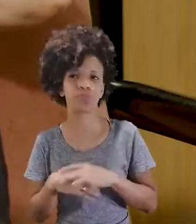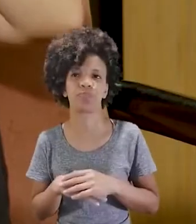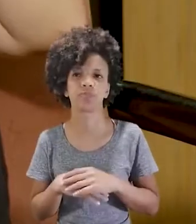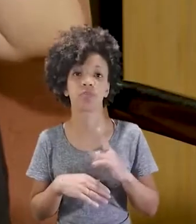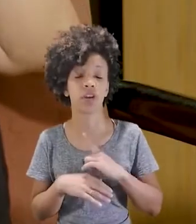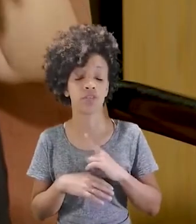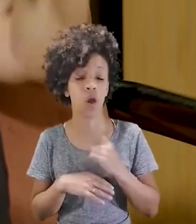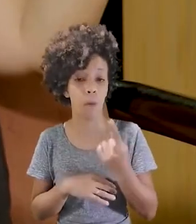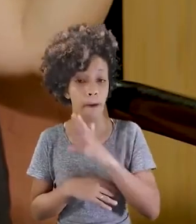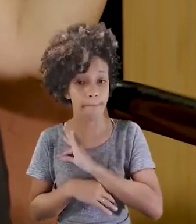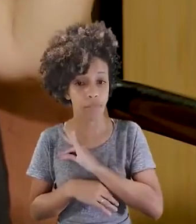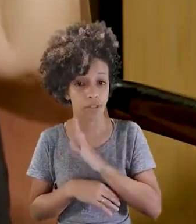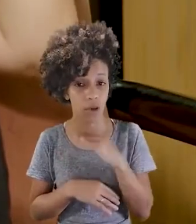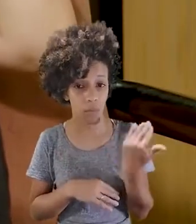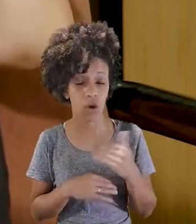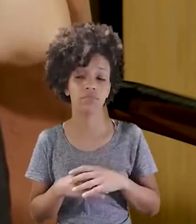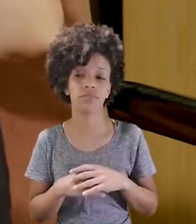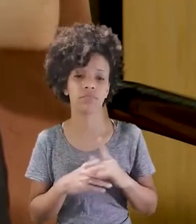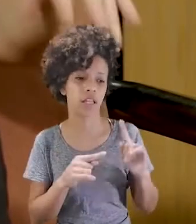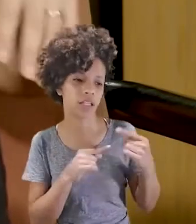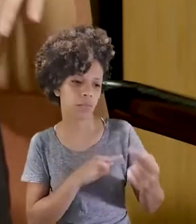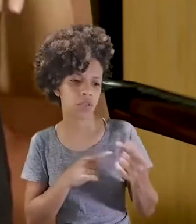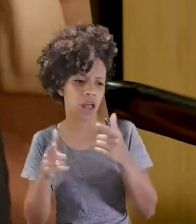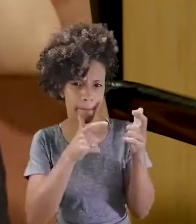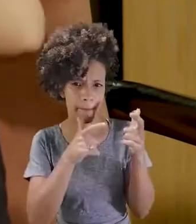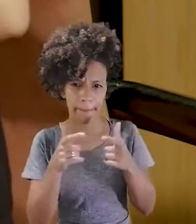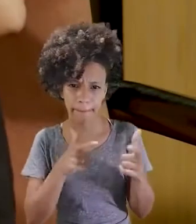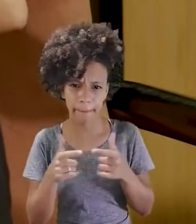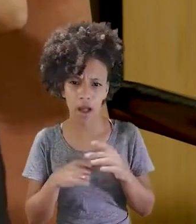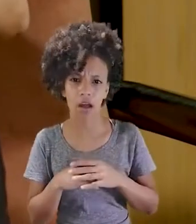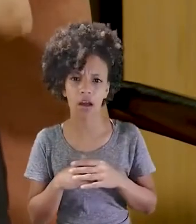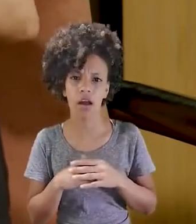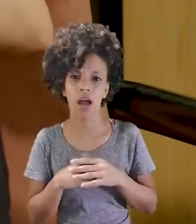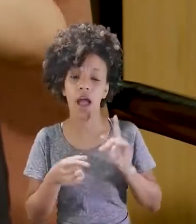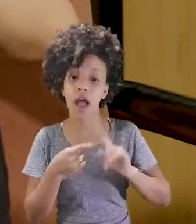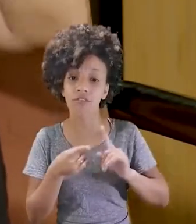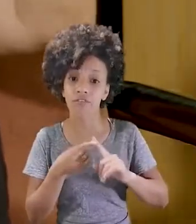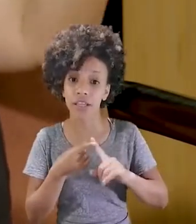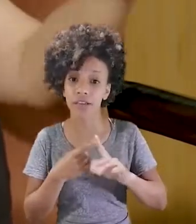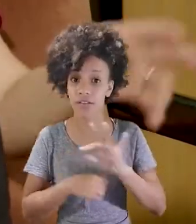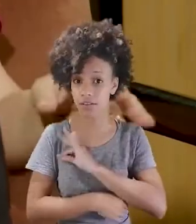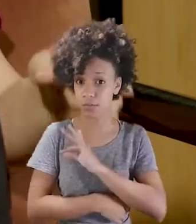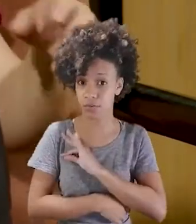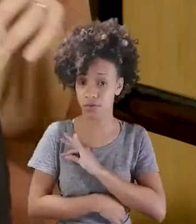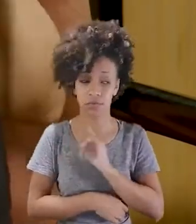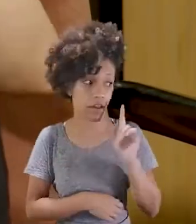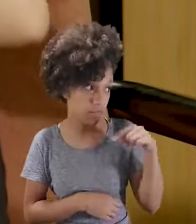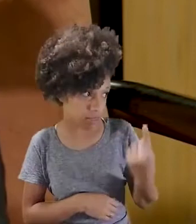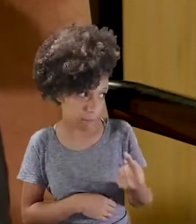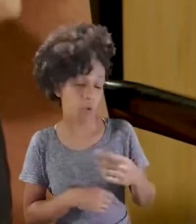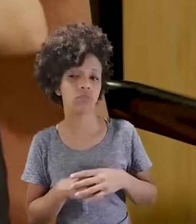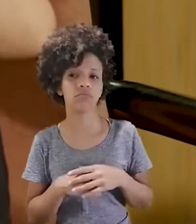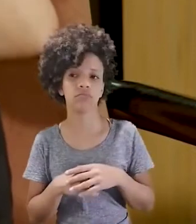tinha um policial mo Oi e aí naquela semana de uma chacina E você já vingança da polícia e aí depois que a outra